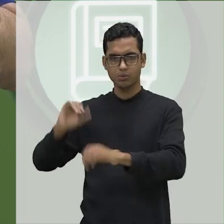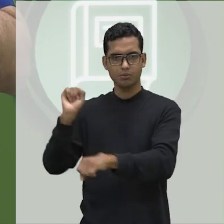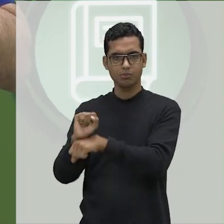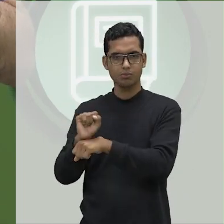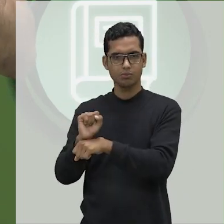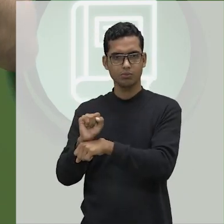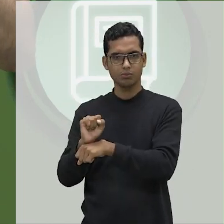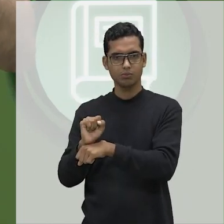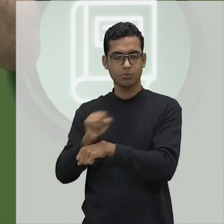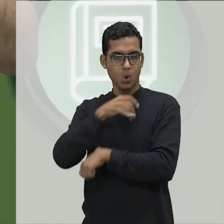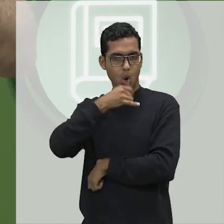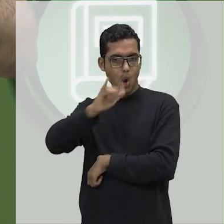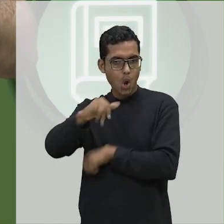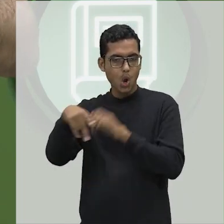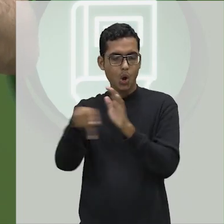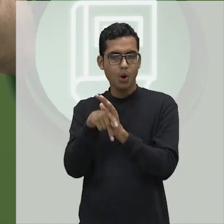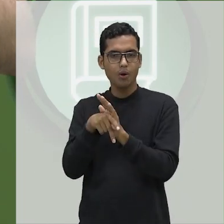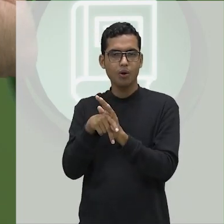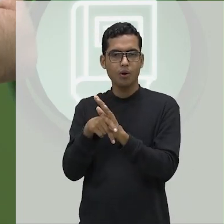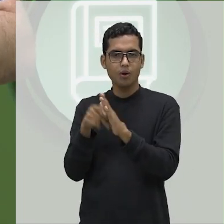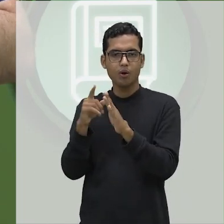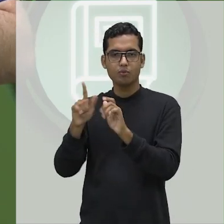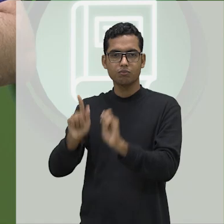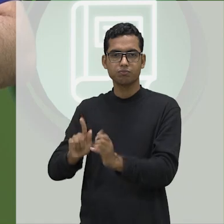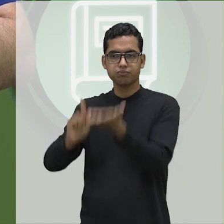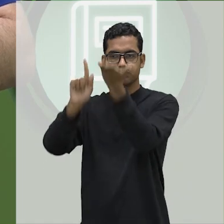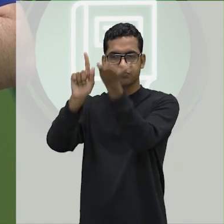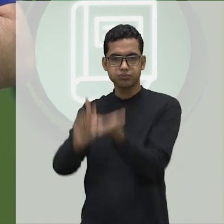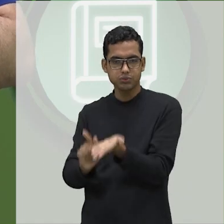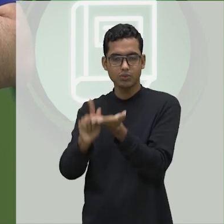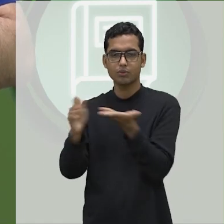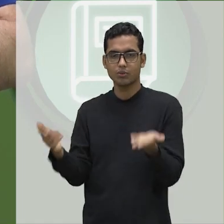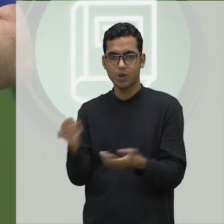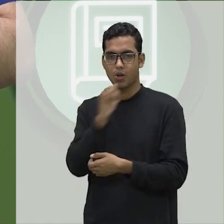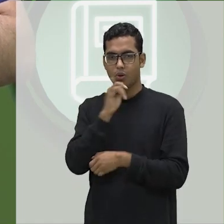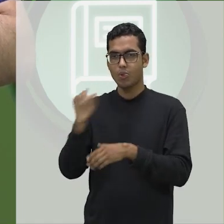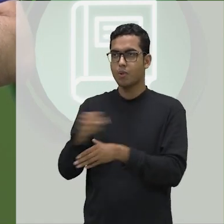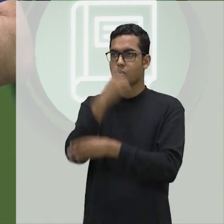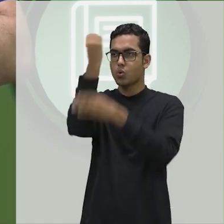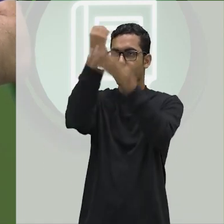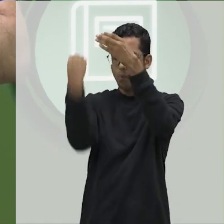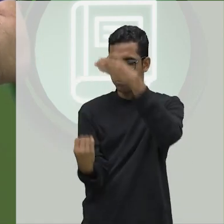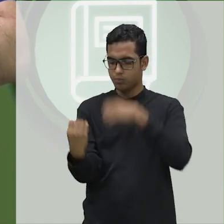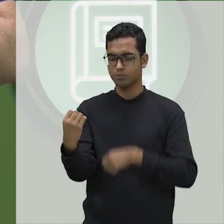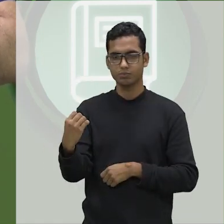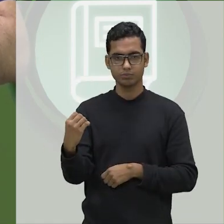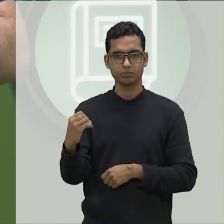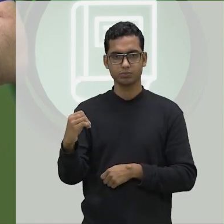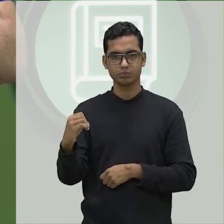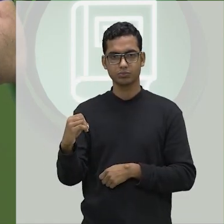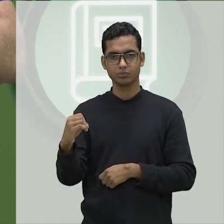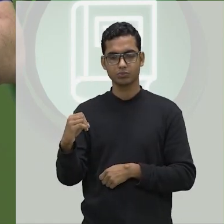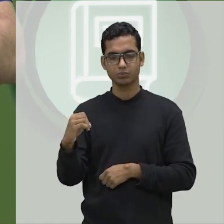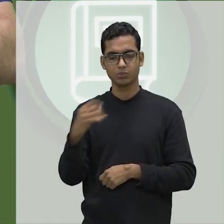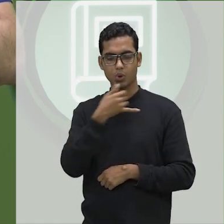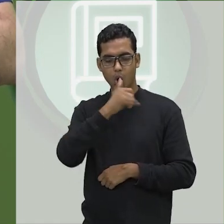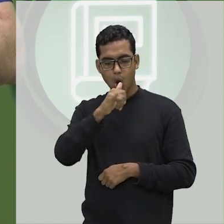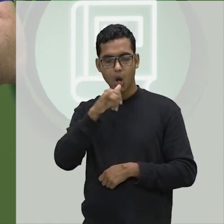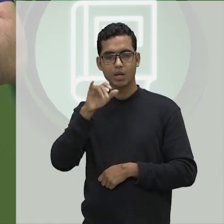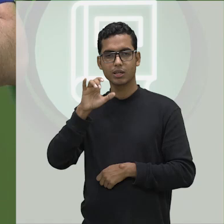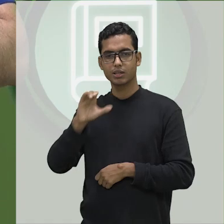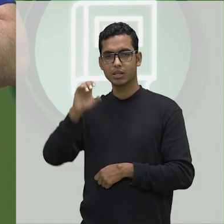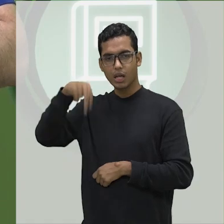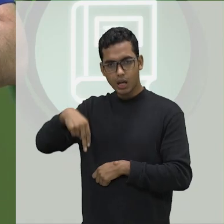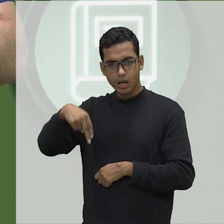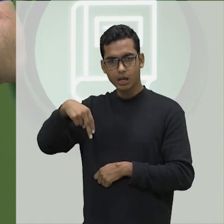gravitacional, certo? Quando eu largo a bola, ela transforma essa energia potencial gravitacional em energia cinética. Se eu desconsiderar todo o